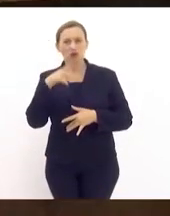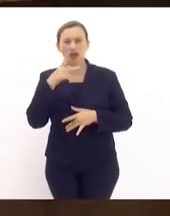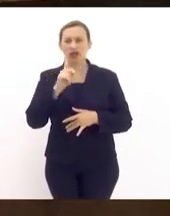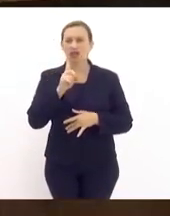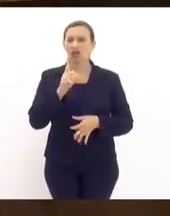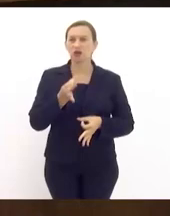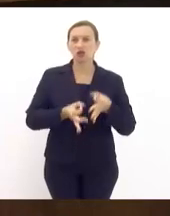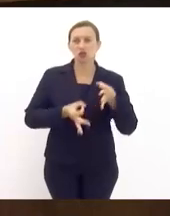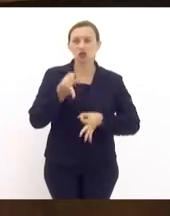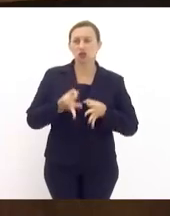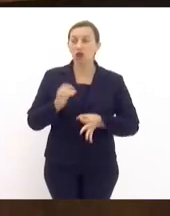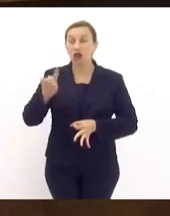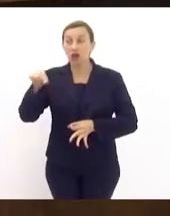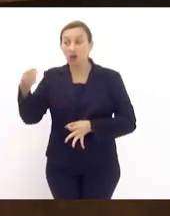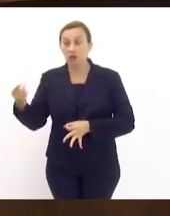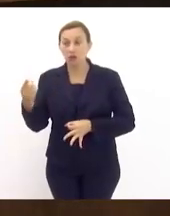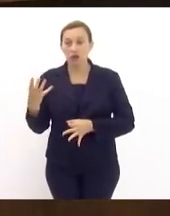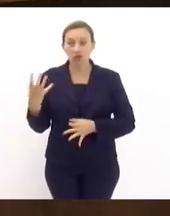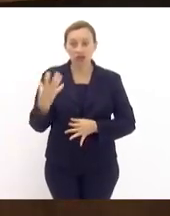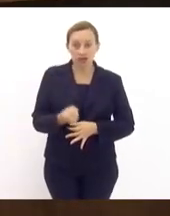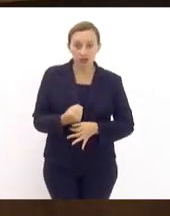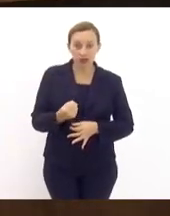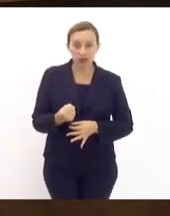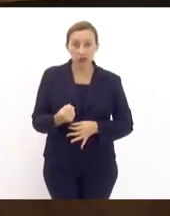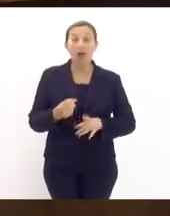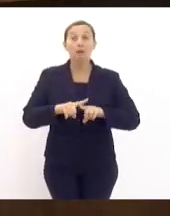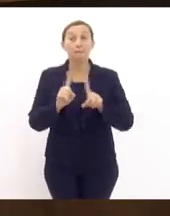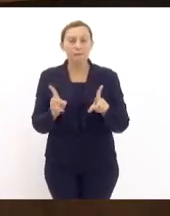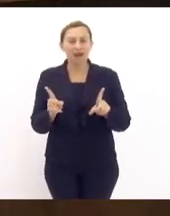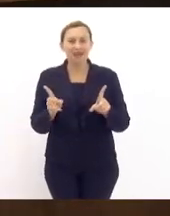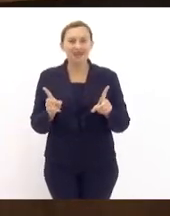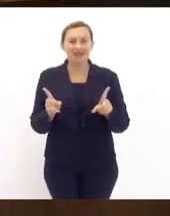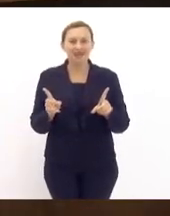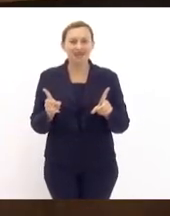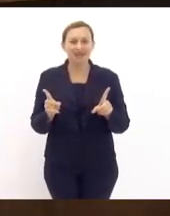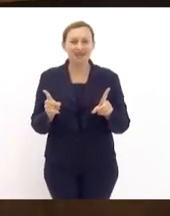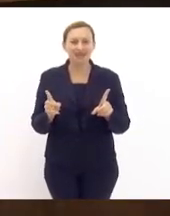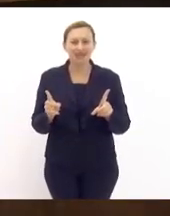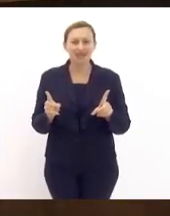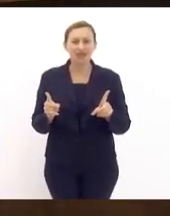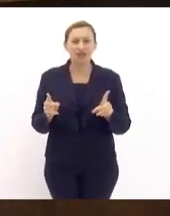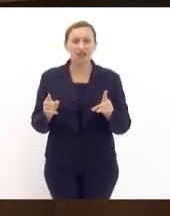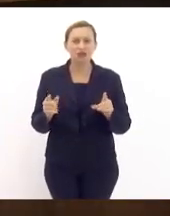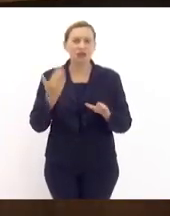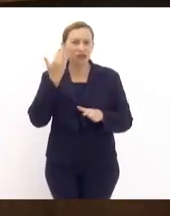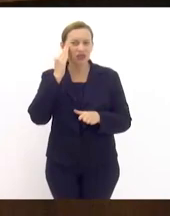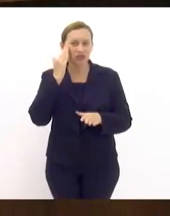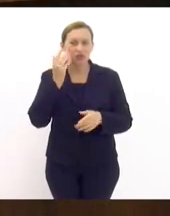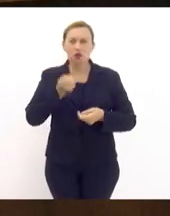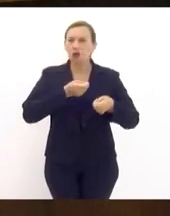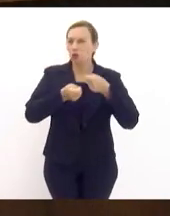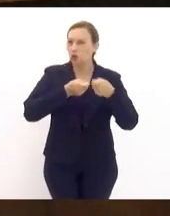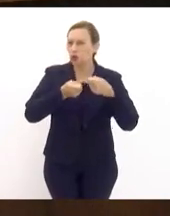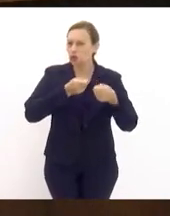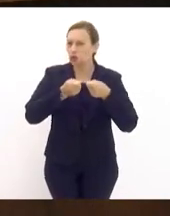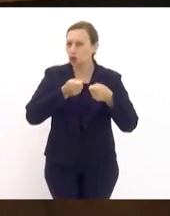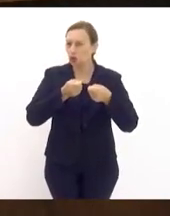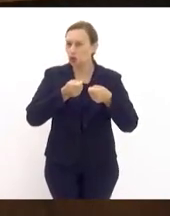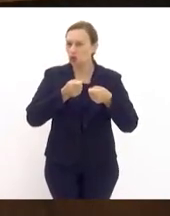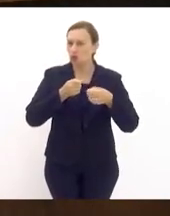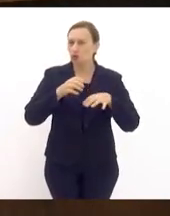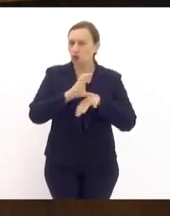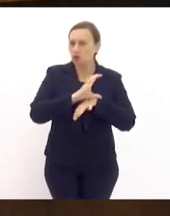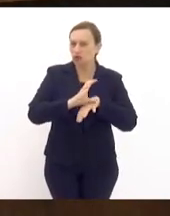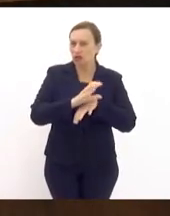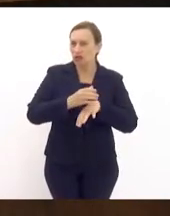justo depois de ter recebido o parecer. Mas até sob a ótica do controle de constitucionalidade acontecer primeiro